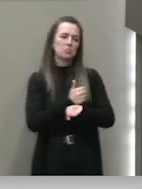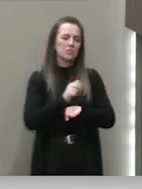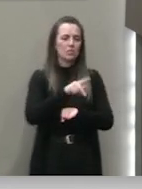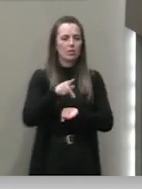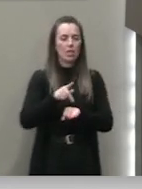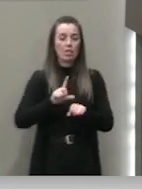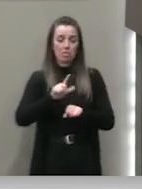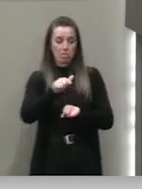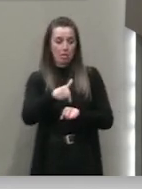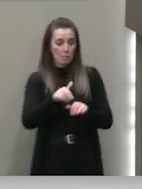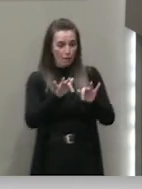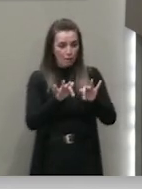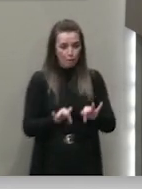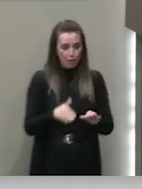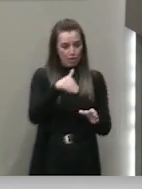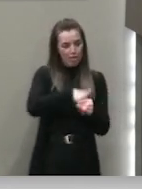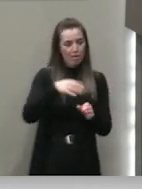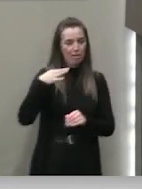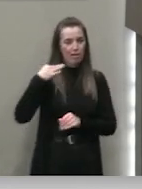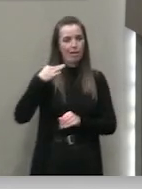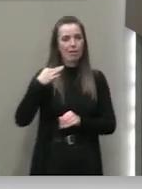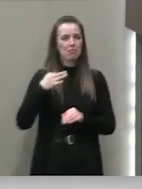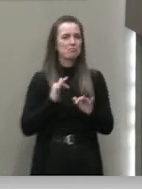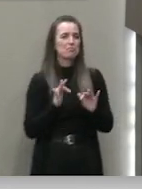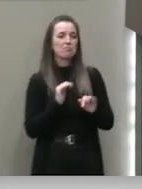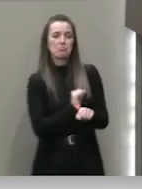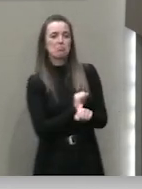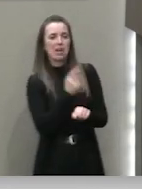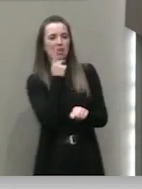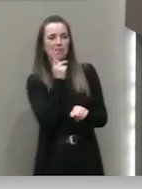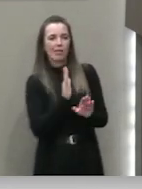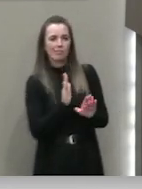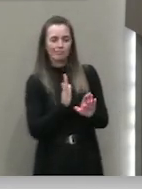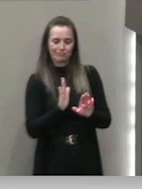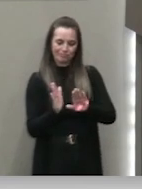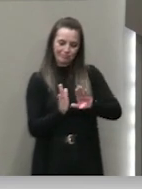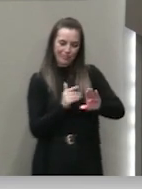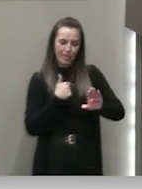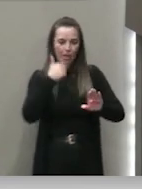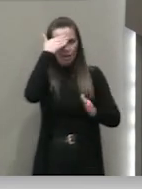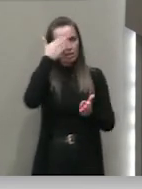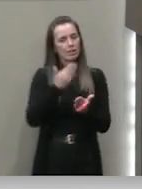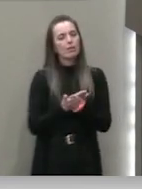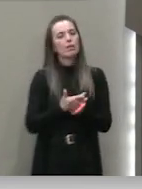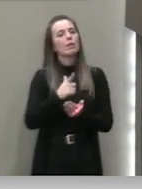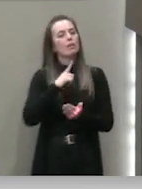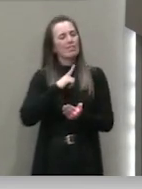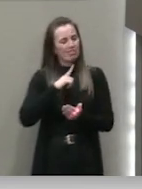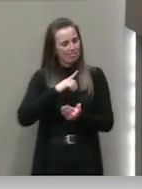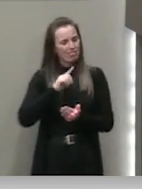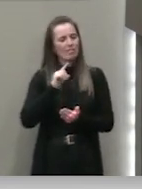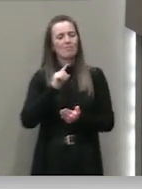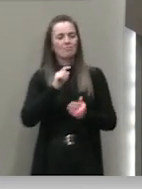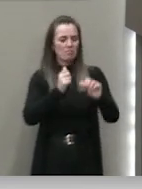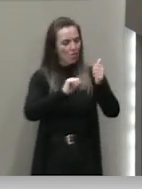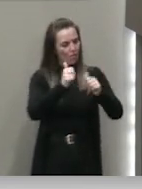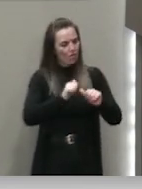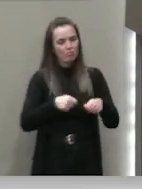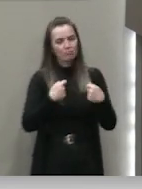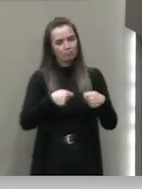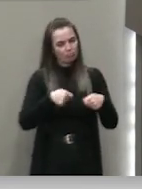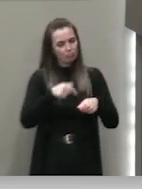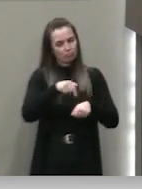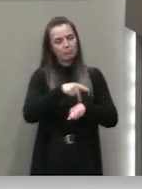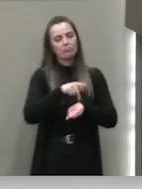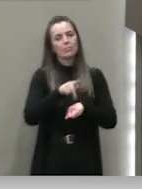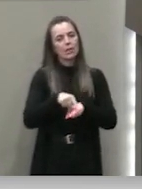de acontecer. Acredito que no município de Passo Fundo a gente tem que ter um diagnóstico claro da realidade da educação,